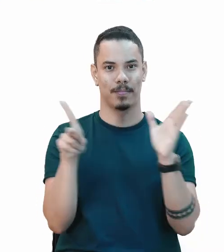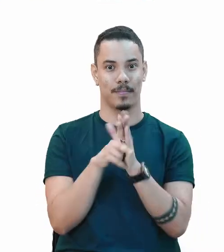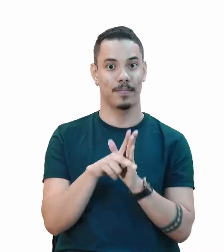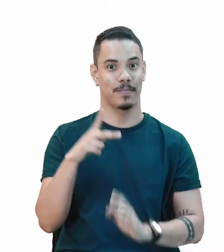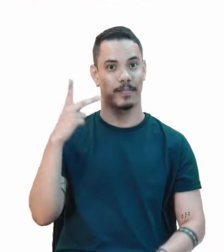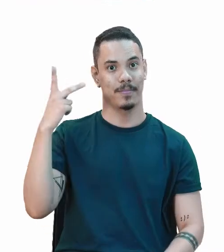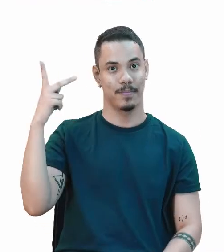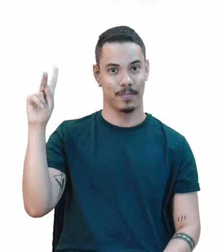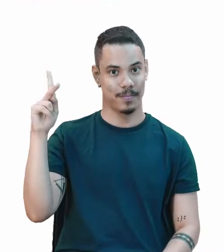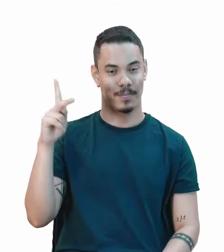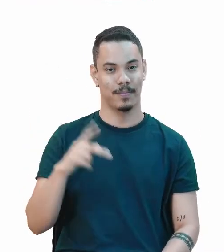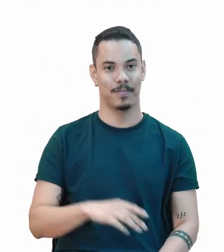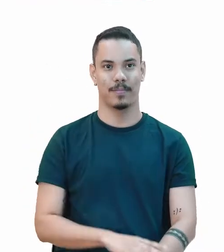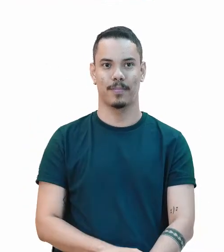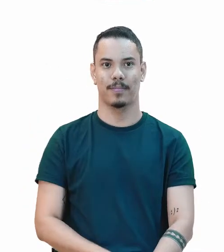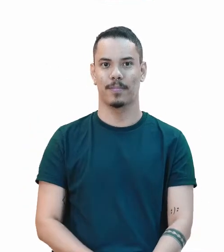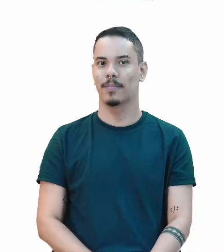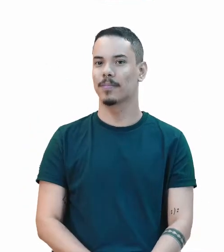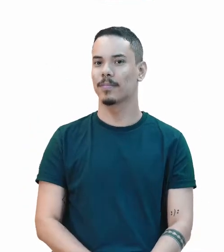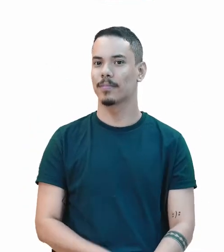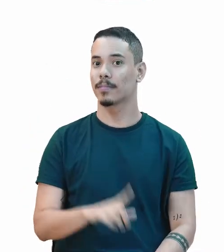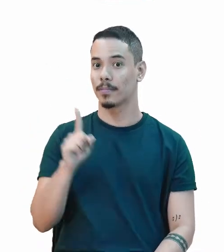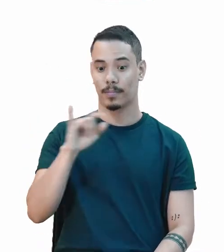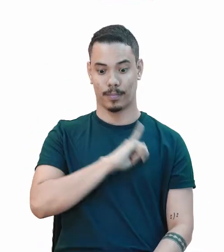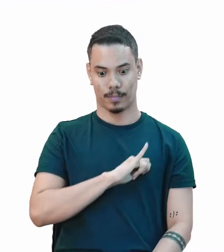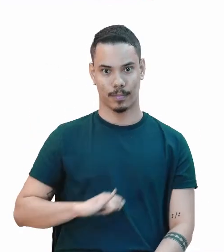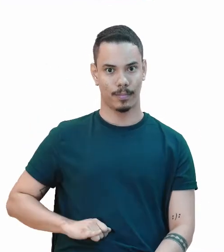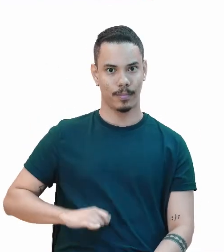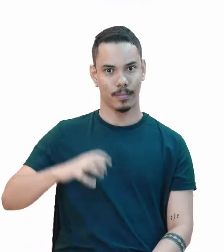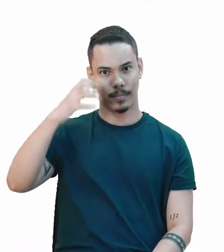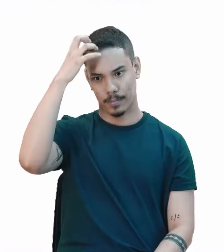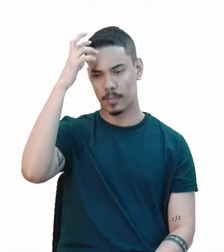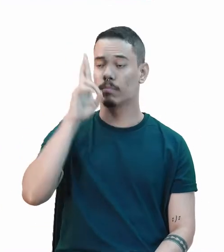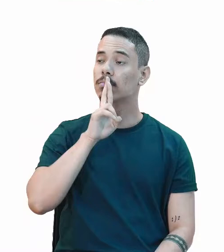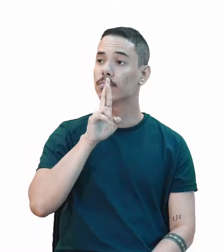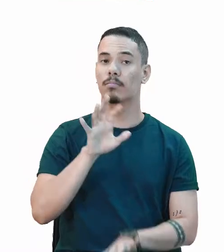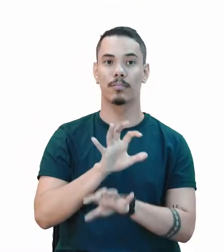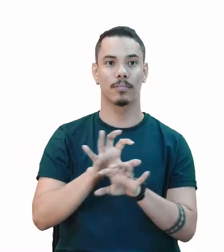por Diógenes ao imperador Alexandre o Grande.